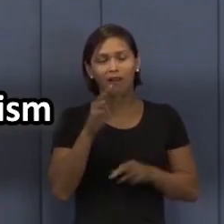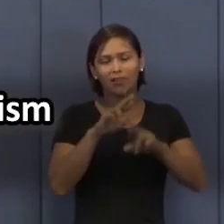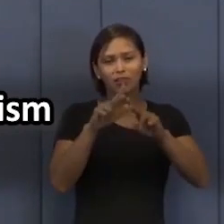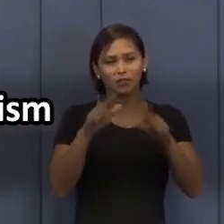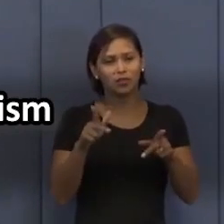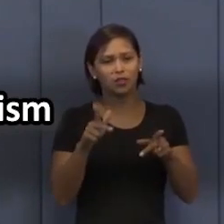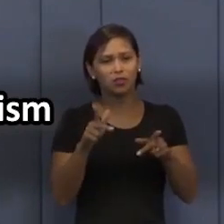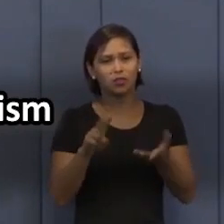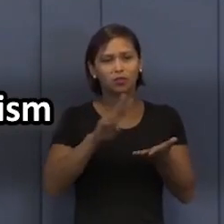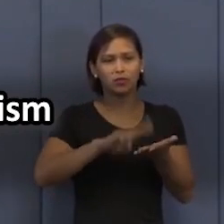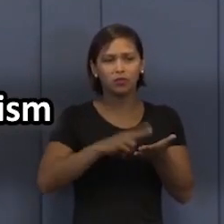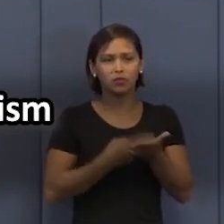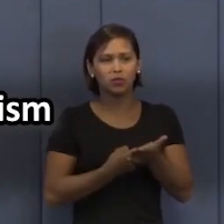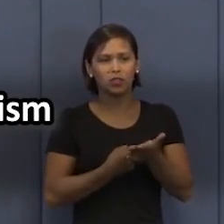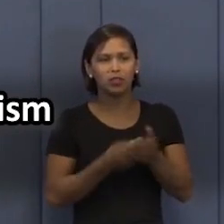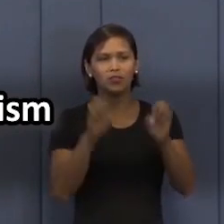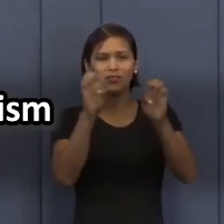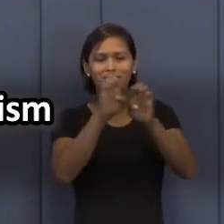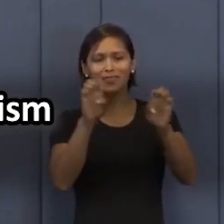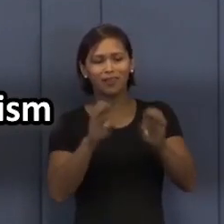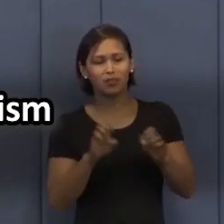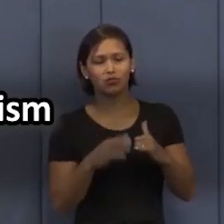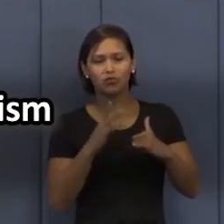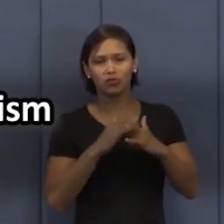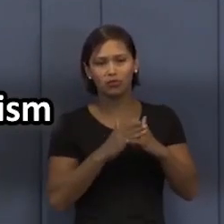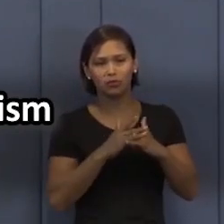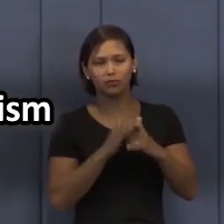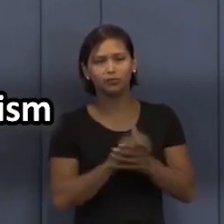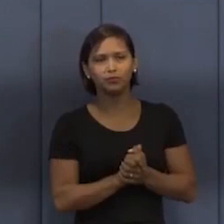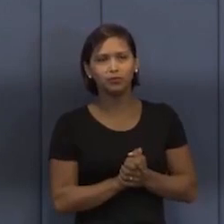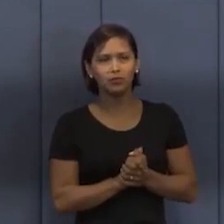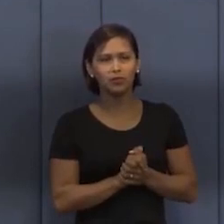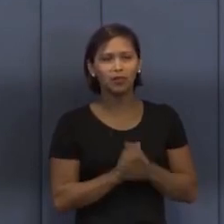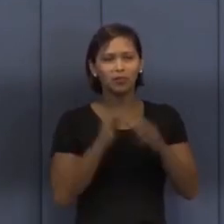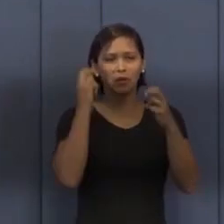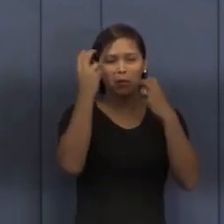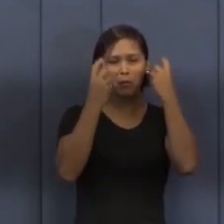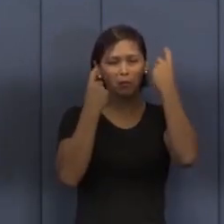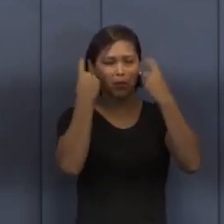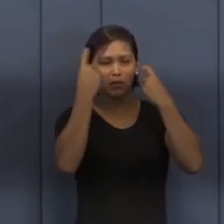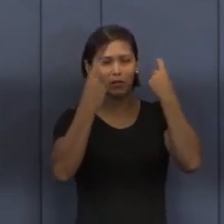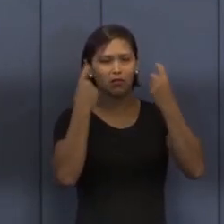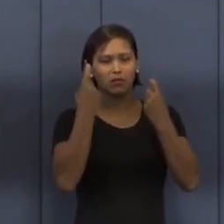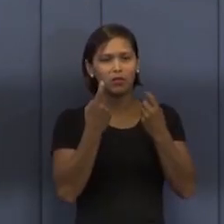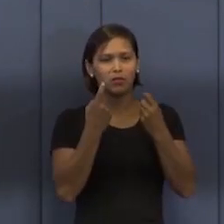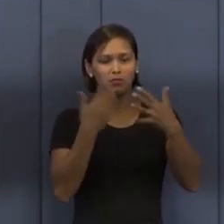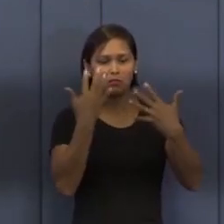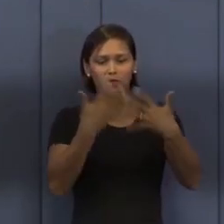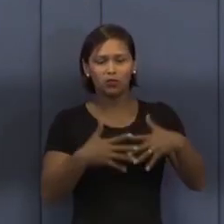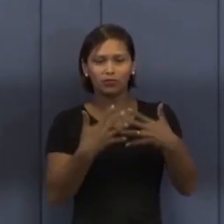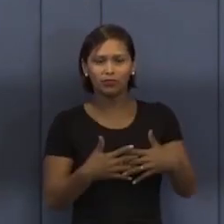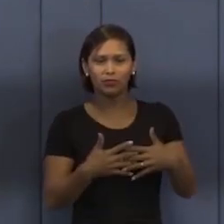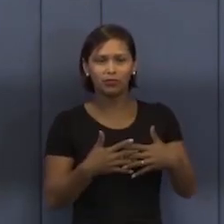o Gustavo Corsão trata como nacionalismo é o que a gente chamaria hoje de estatismo. Então, há uma confusão entre o conceito de nação e